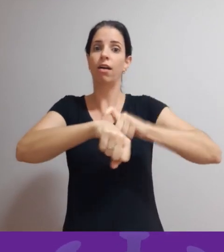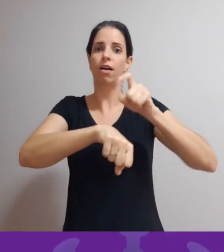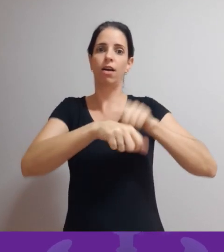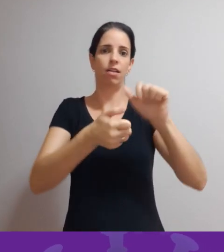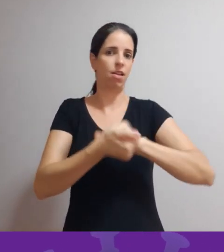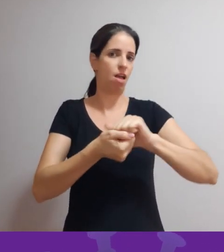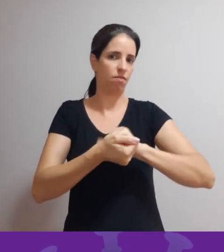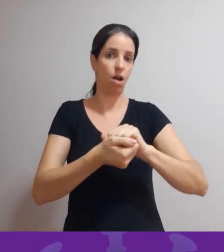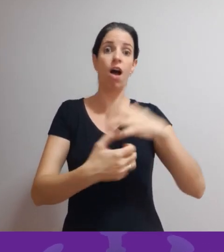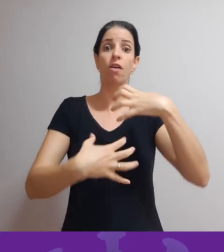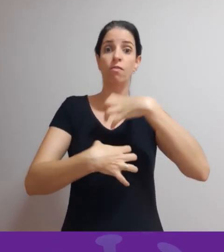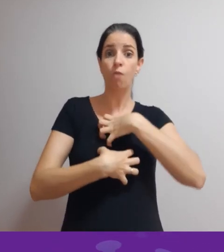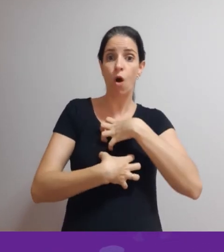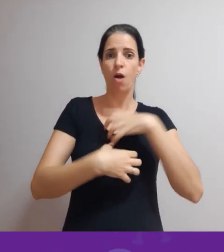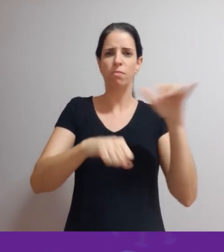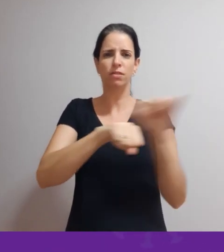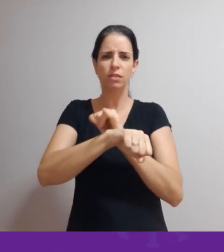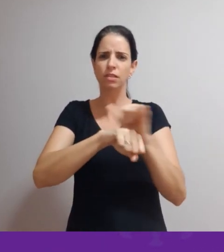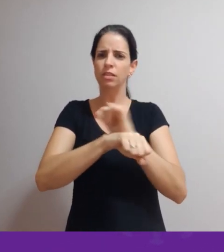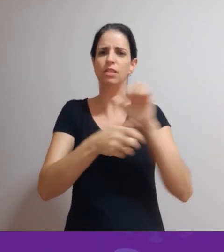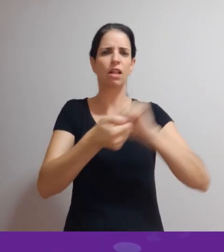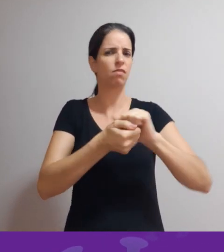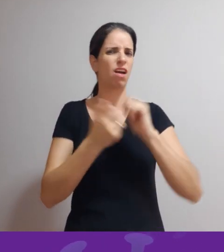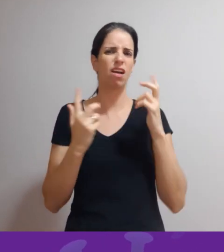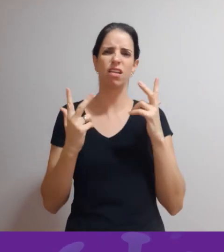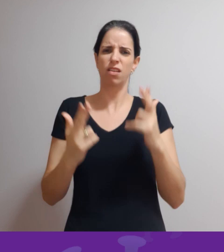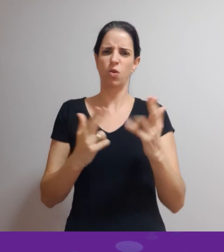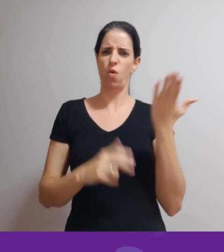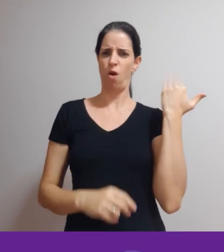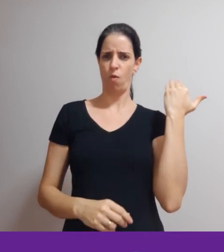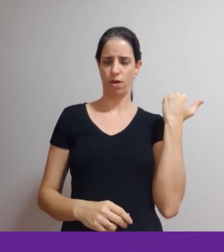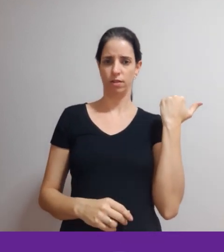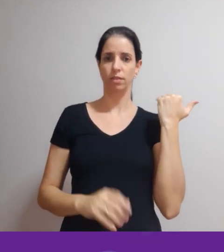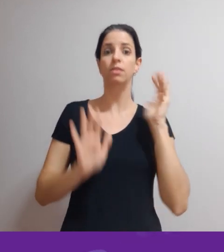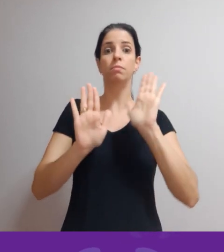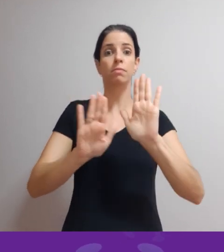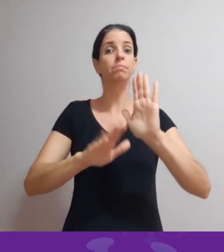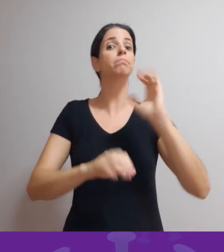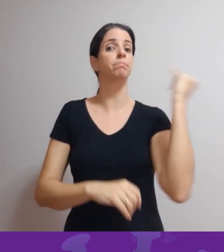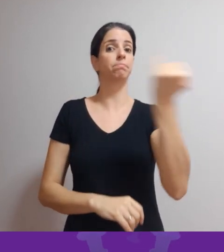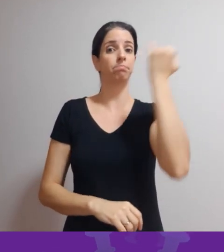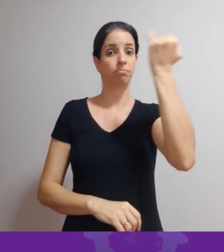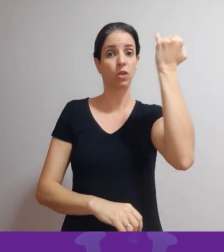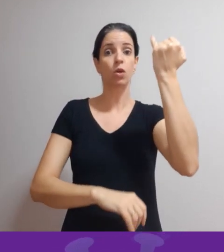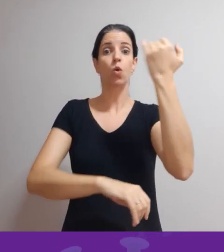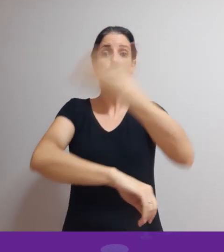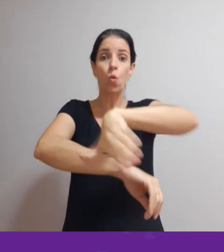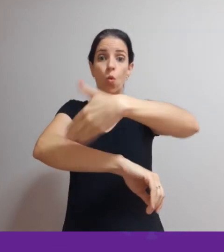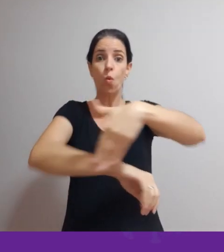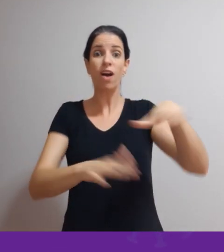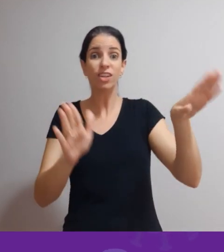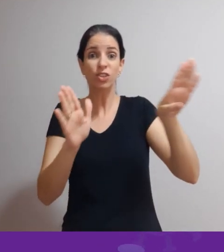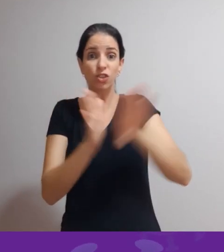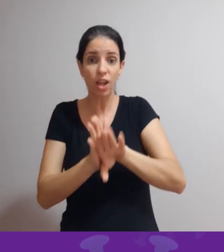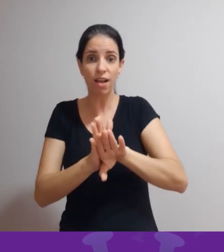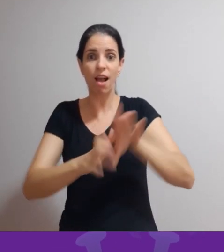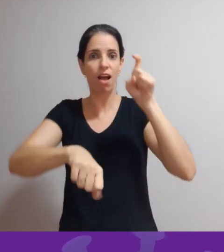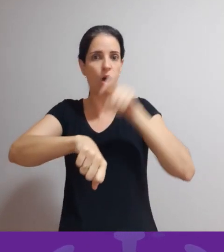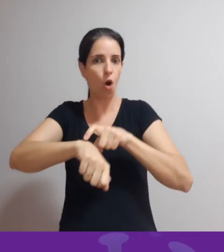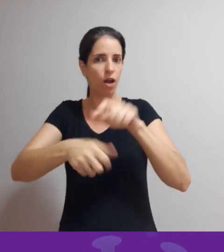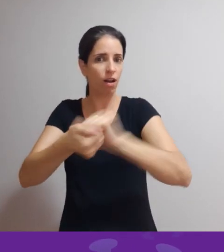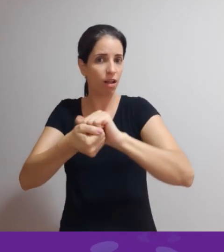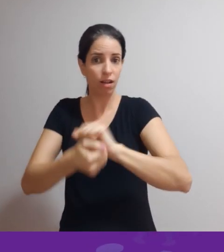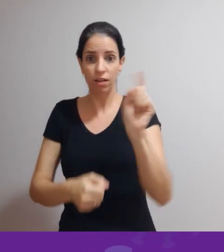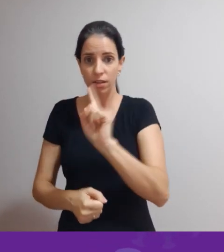a lavagem é do mesmo jeito que a gente leva qualquer outra roupa mas é bom a gente sempre deixar a roupa da rua